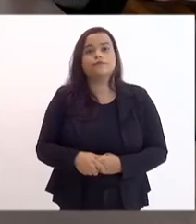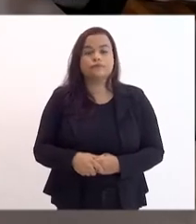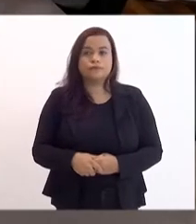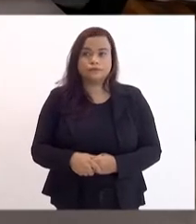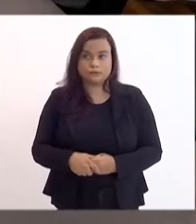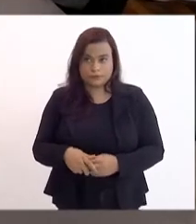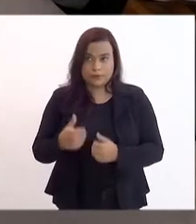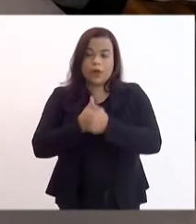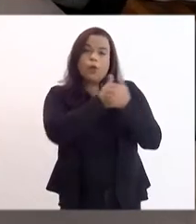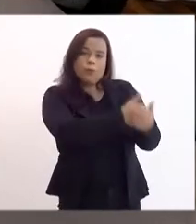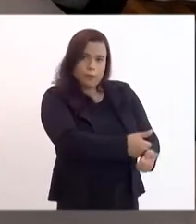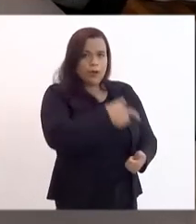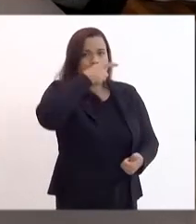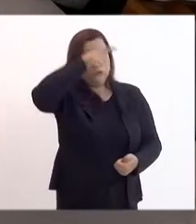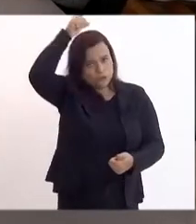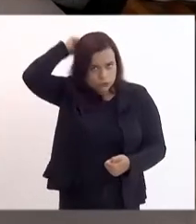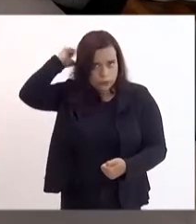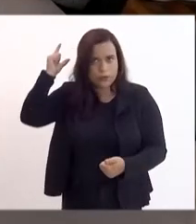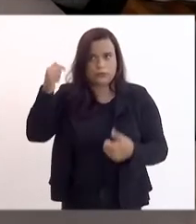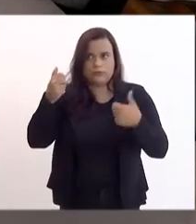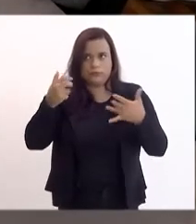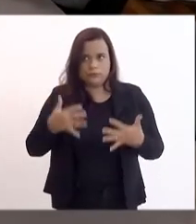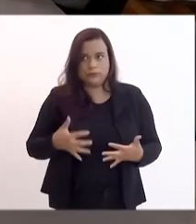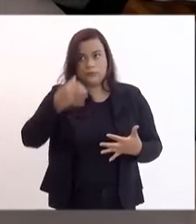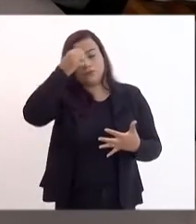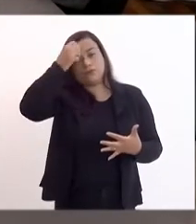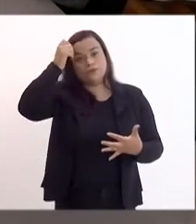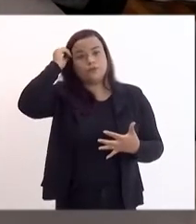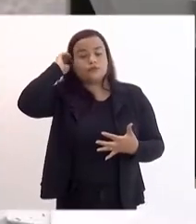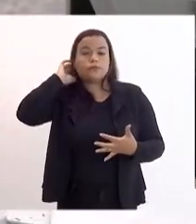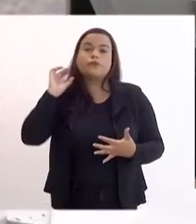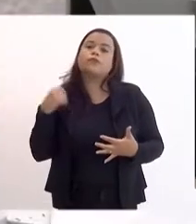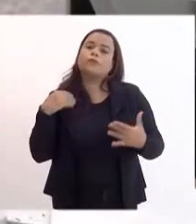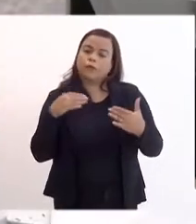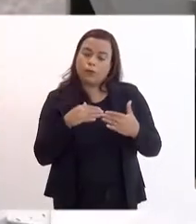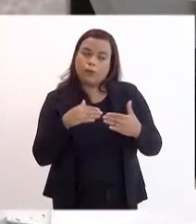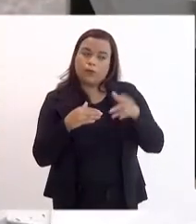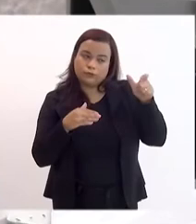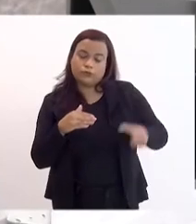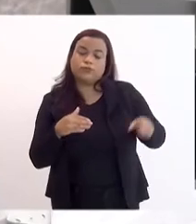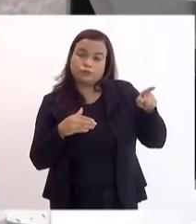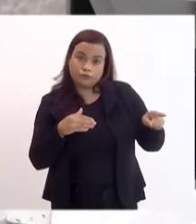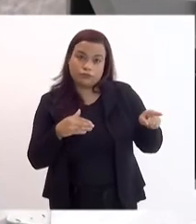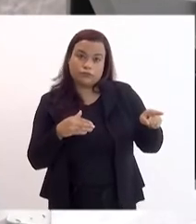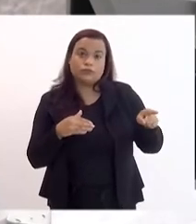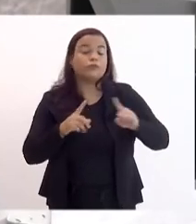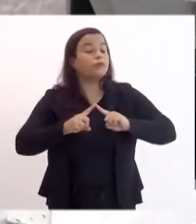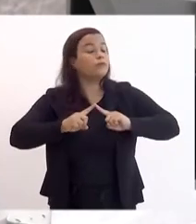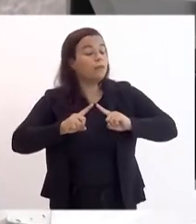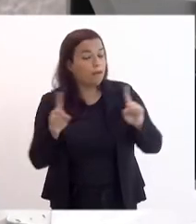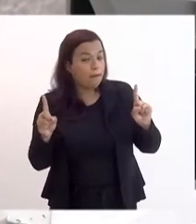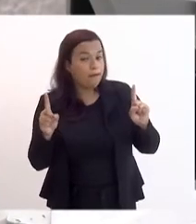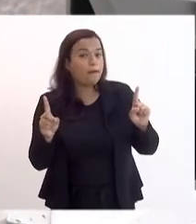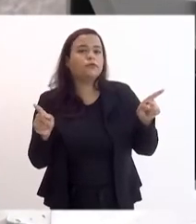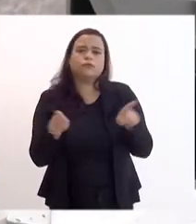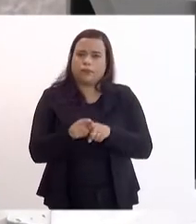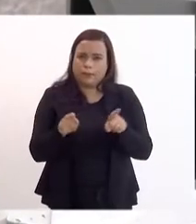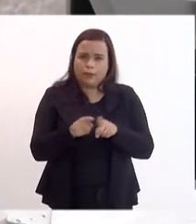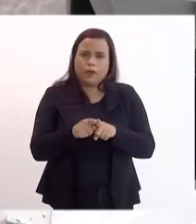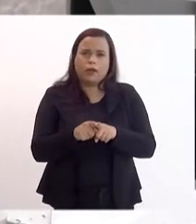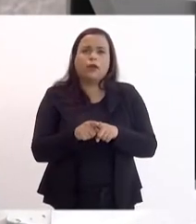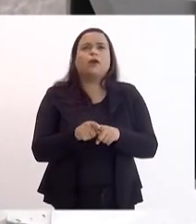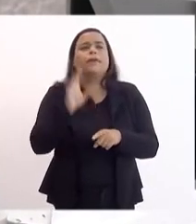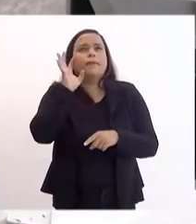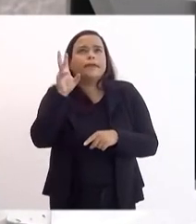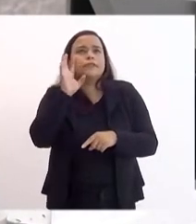Acompanho o deputado Luiz Paulo, fazer um híbrido aqui de discussão e voto, mas acompanho o deputado Luiz Paulo, mas considero ainda que não seja